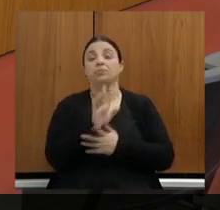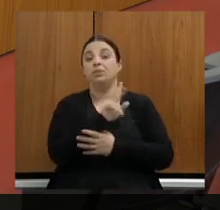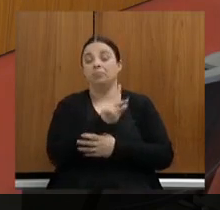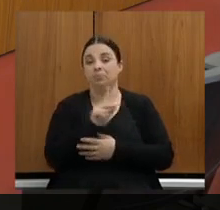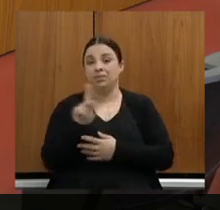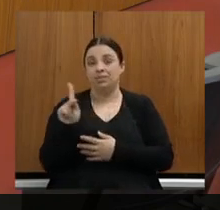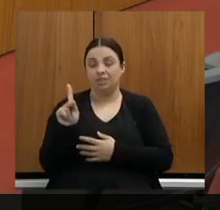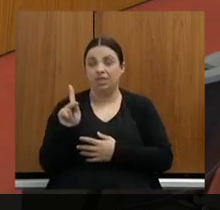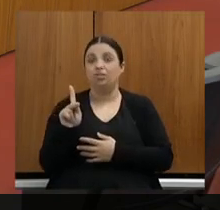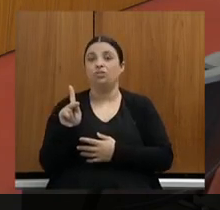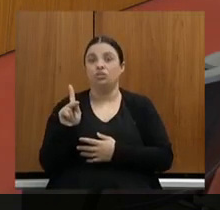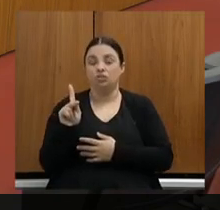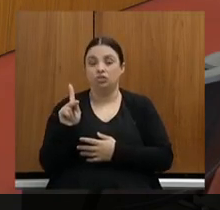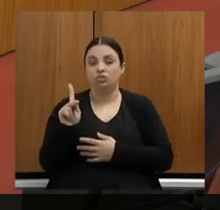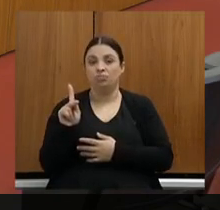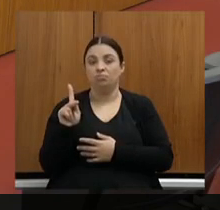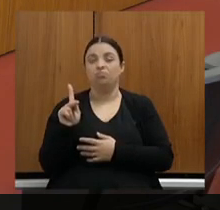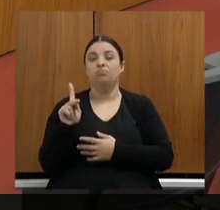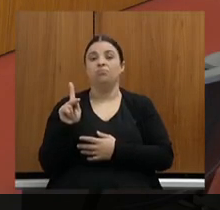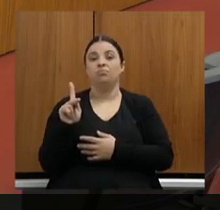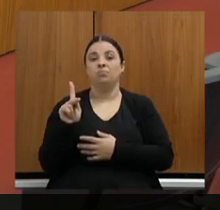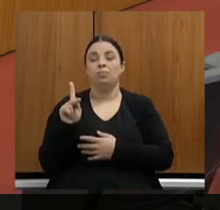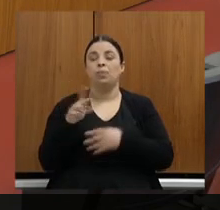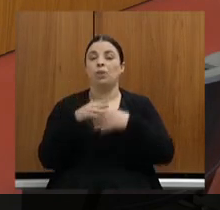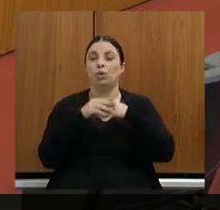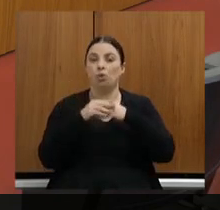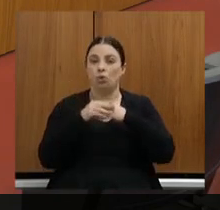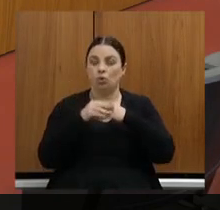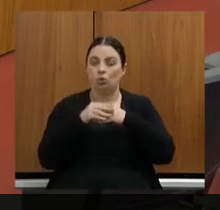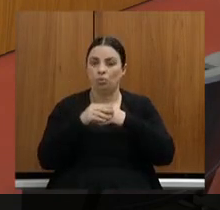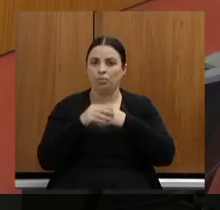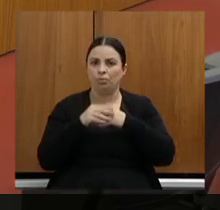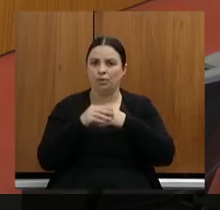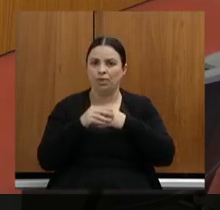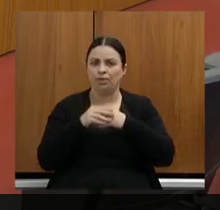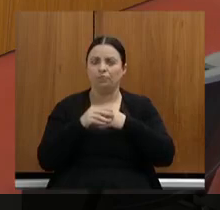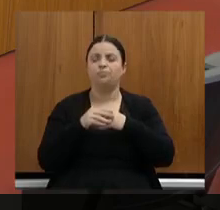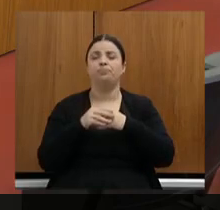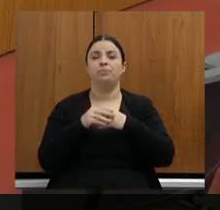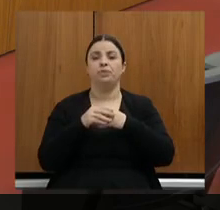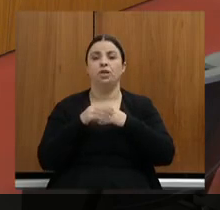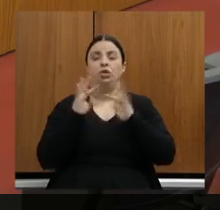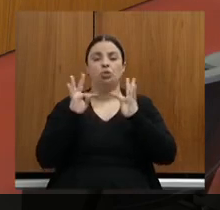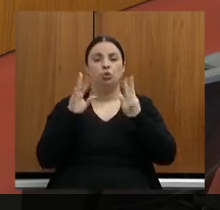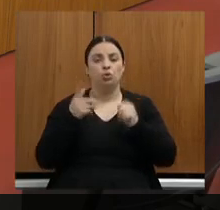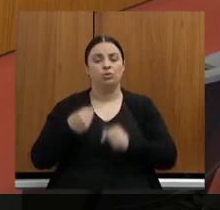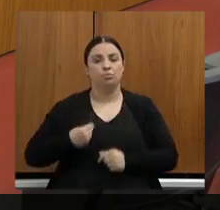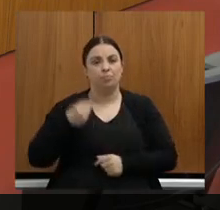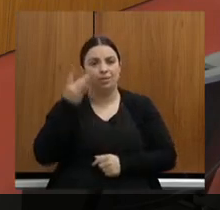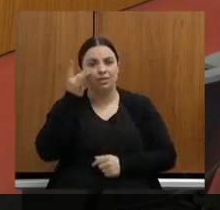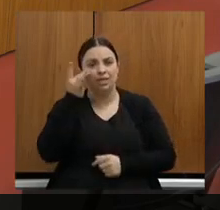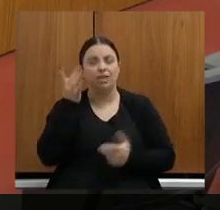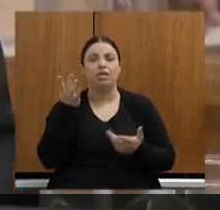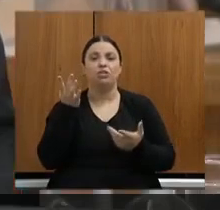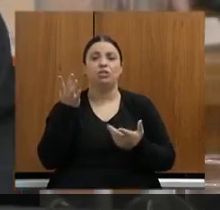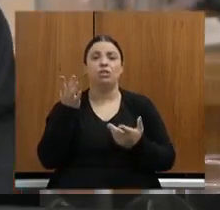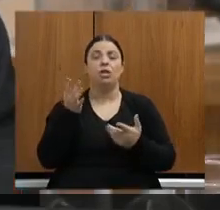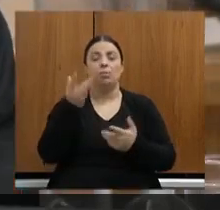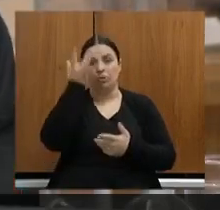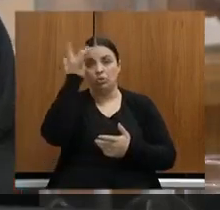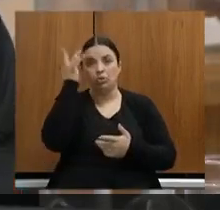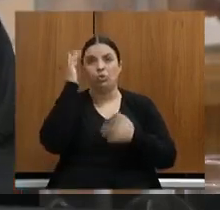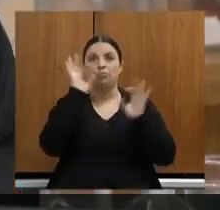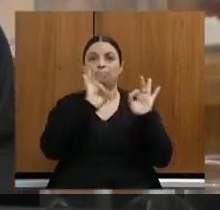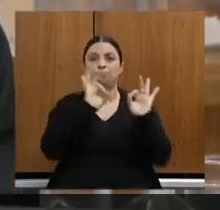lina quem comprimento na sua pessoa todos os colegas aqui presente a todos que nos assiste pela TV